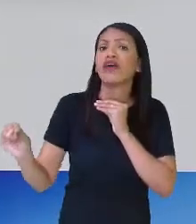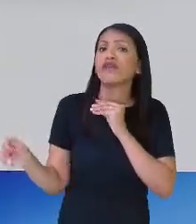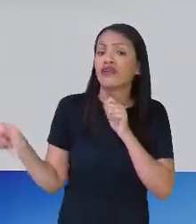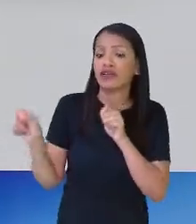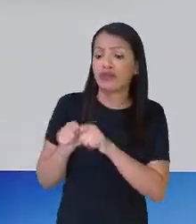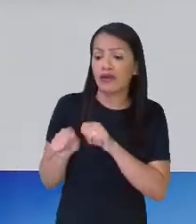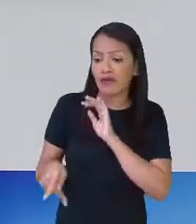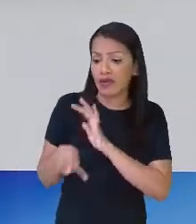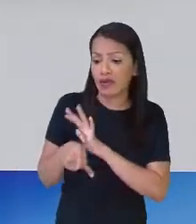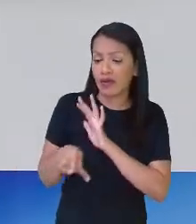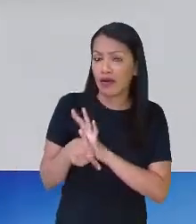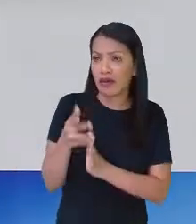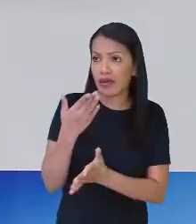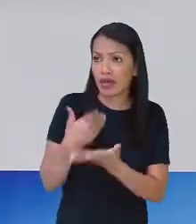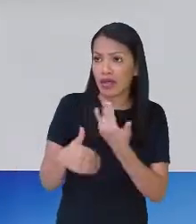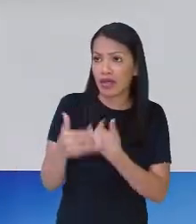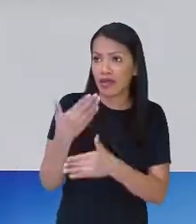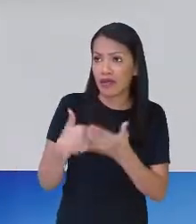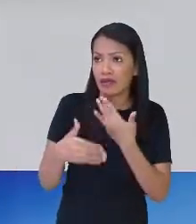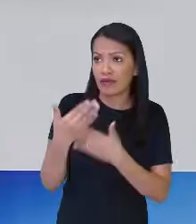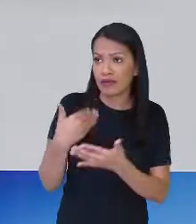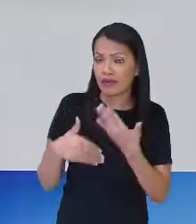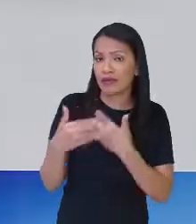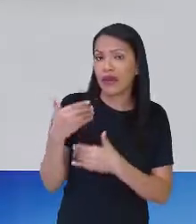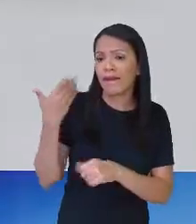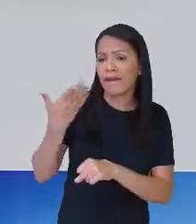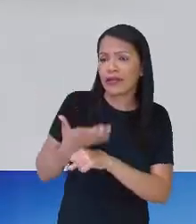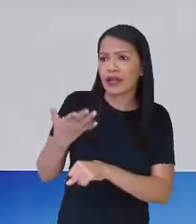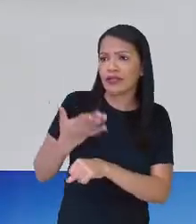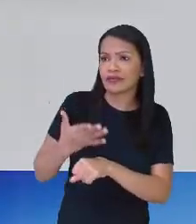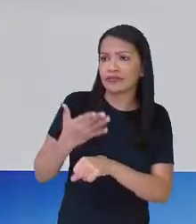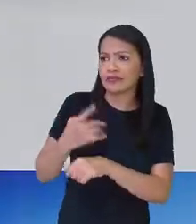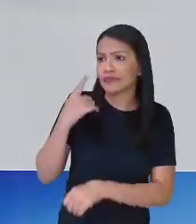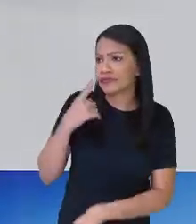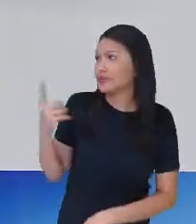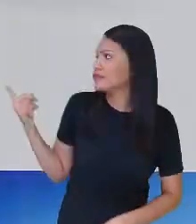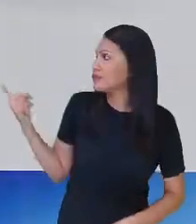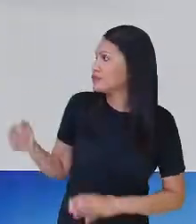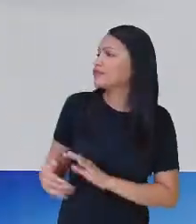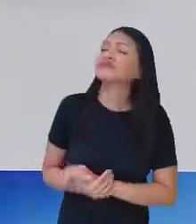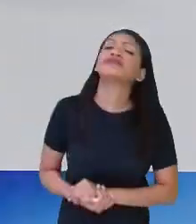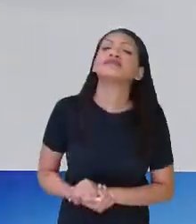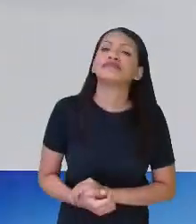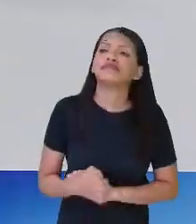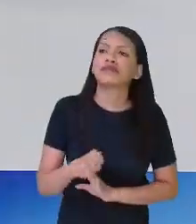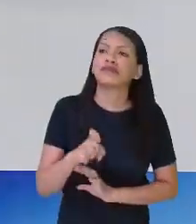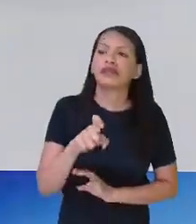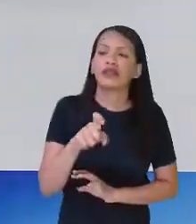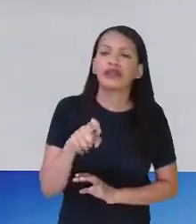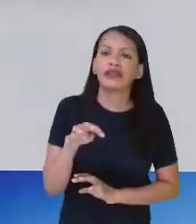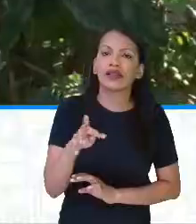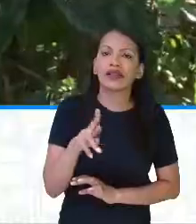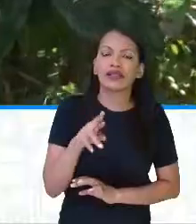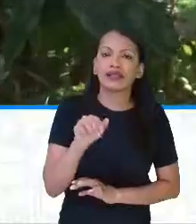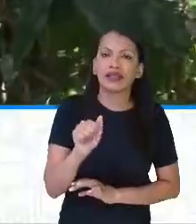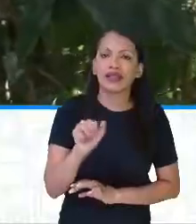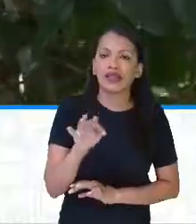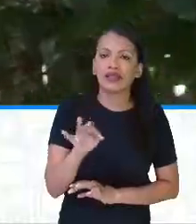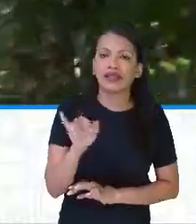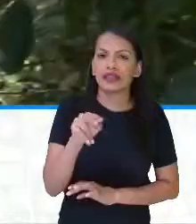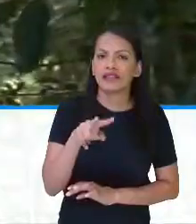alimento através da agricultura, eles praticavam o extrativismo vegetal, que eles recolhiam